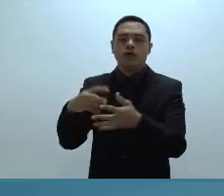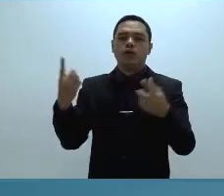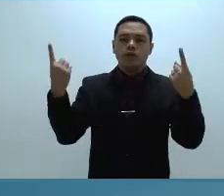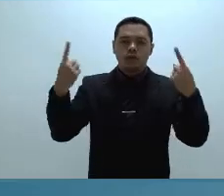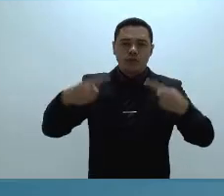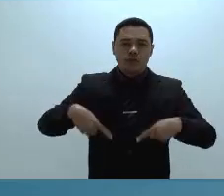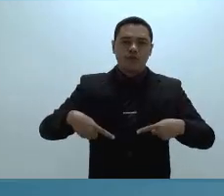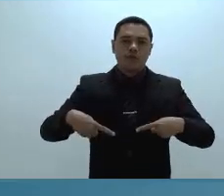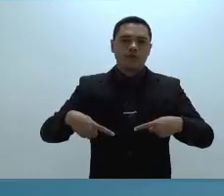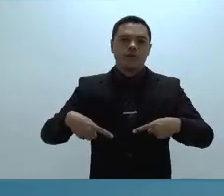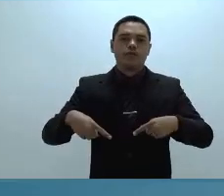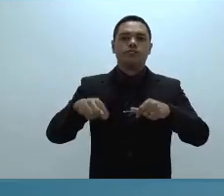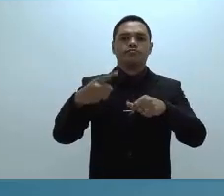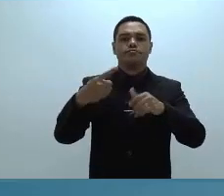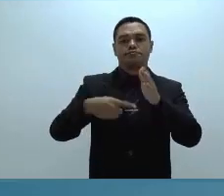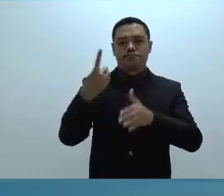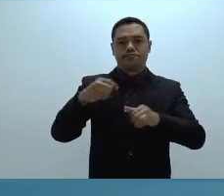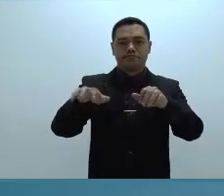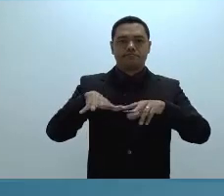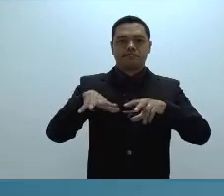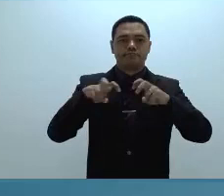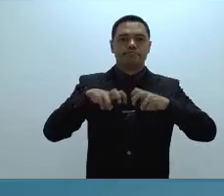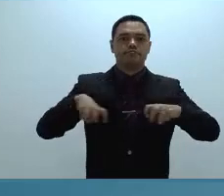da primeira sessão.